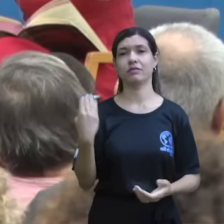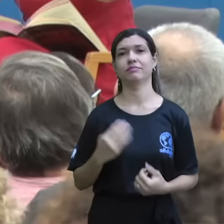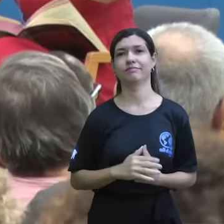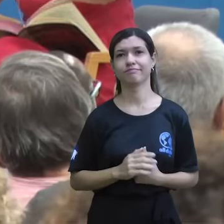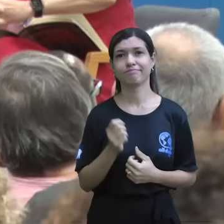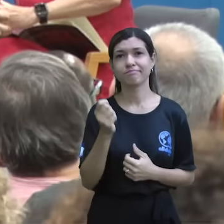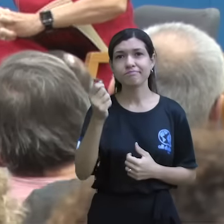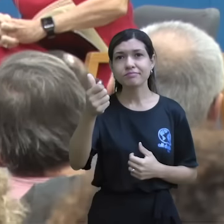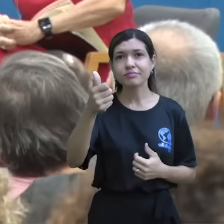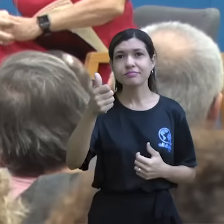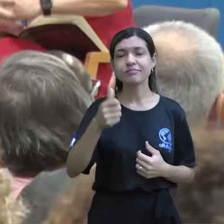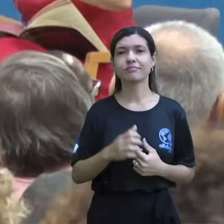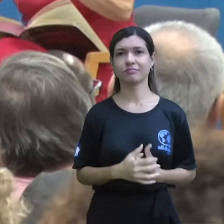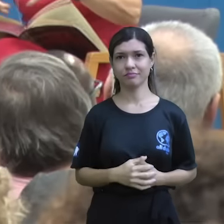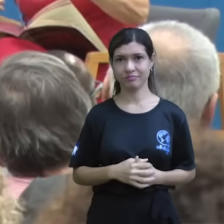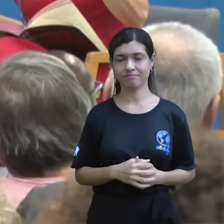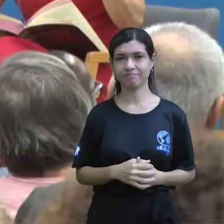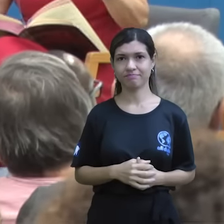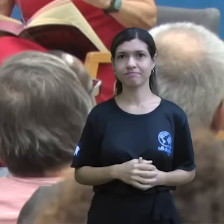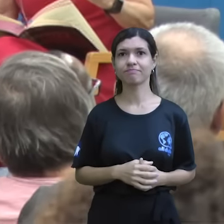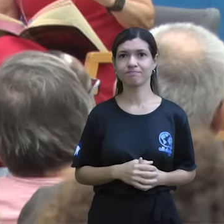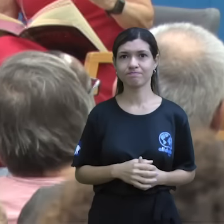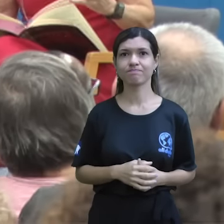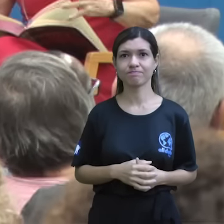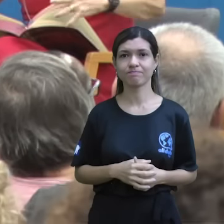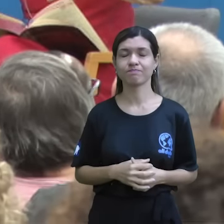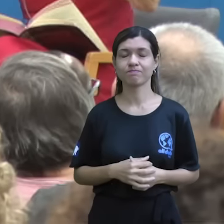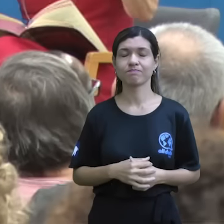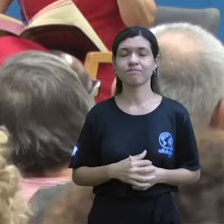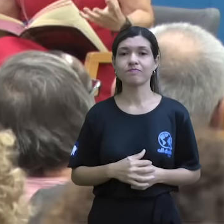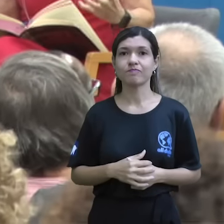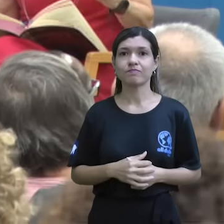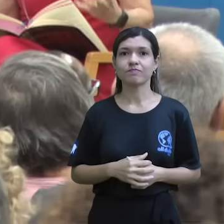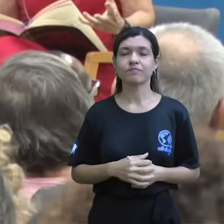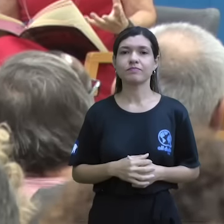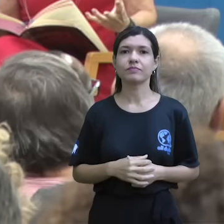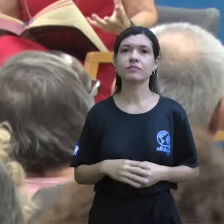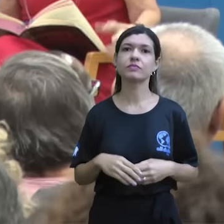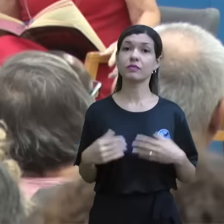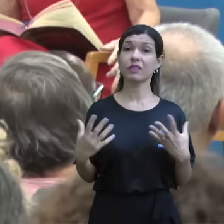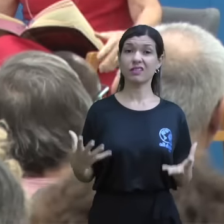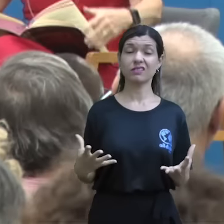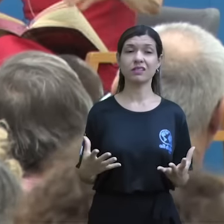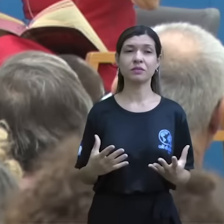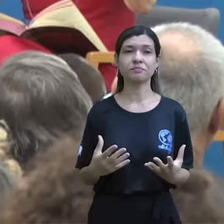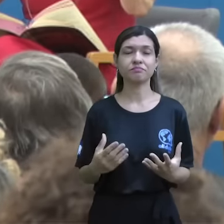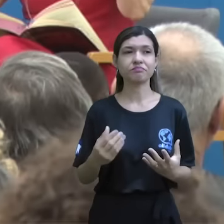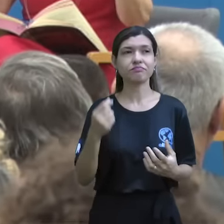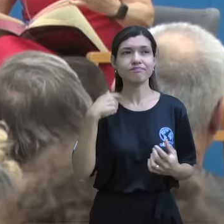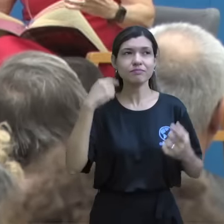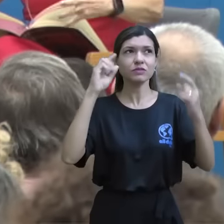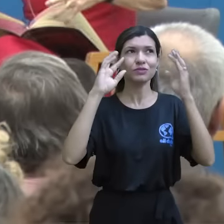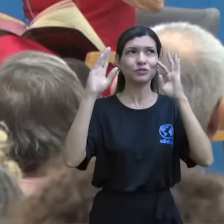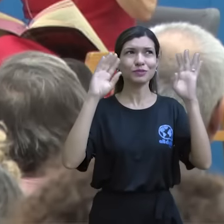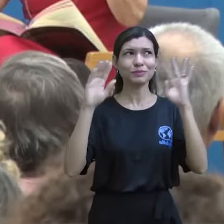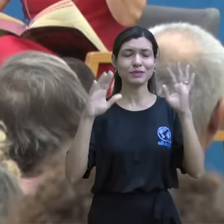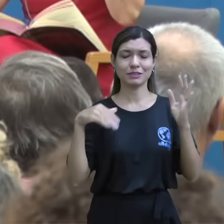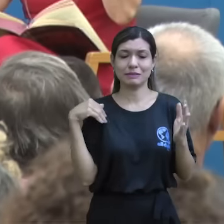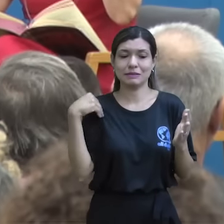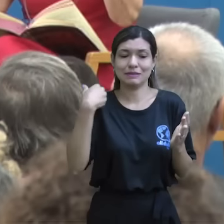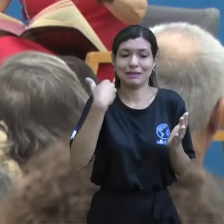se mantém até recentemente, quando acabam com os hospícios, quando é impedido